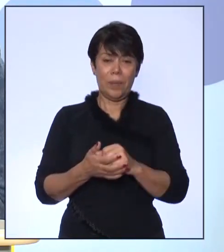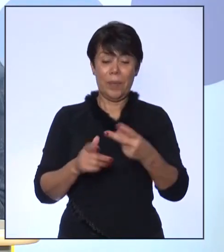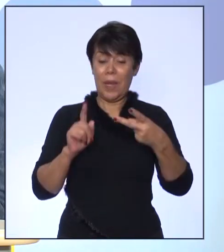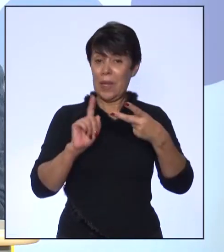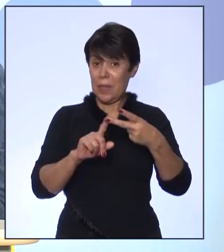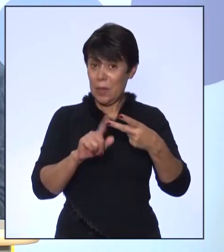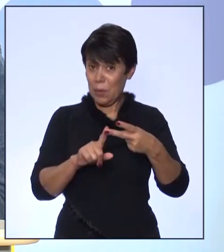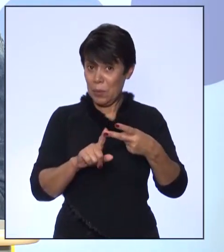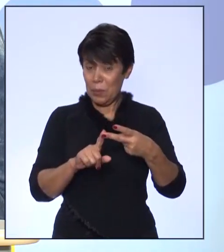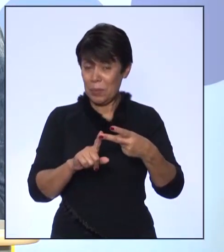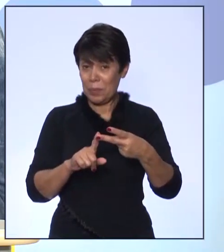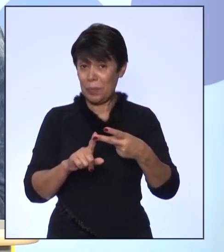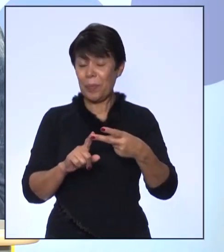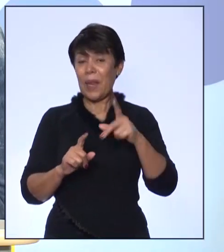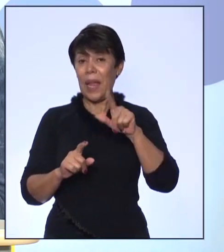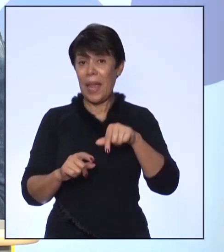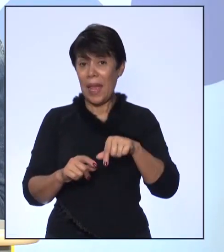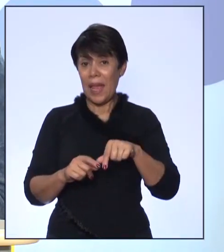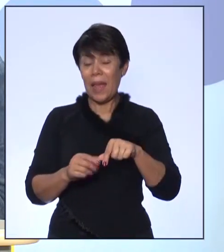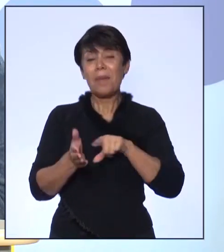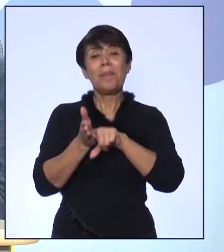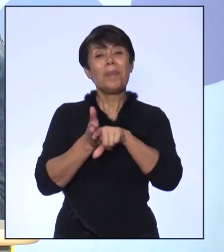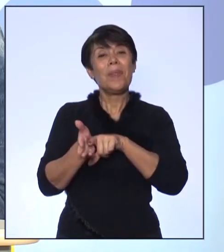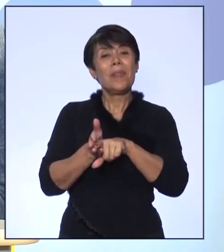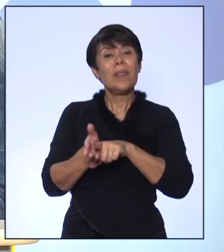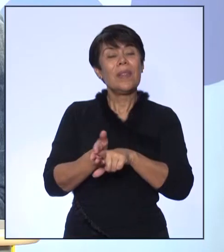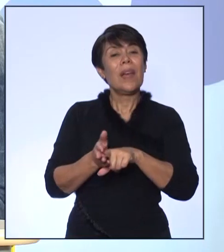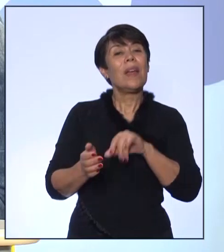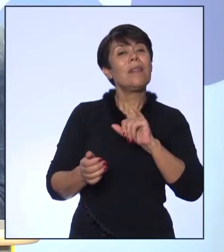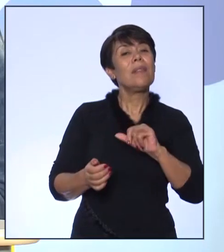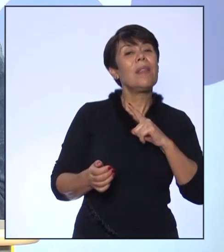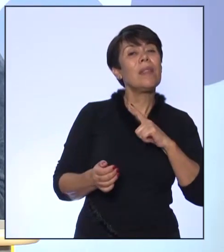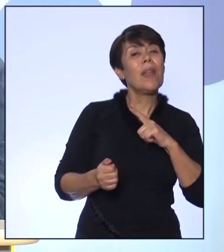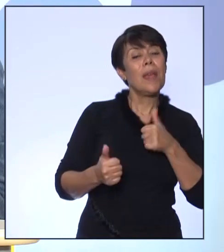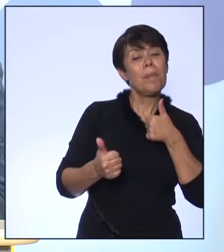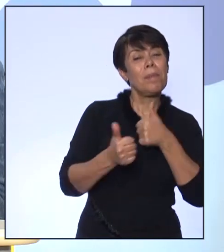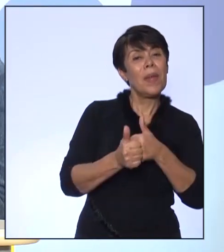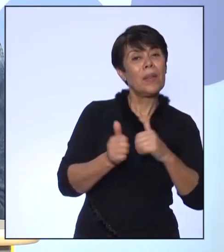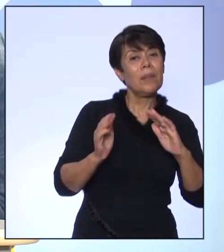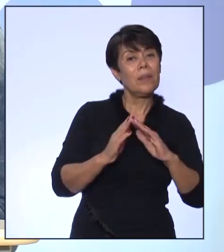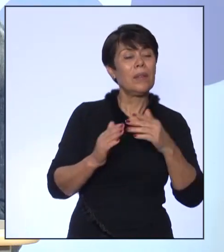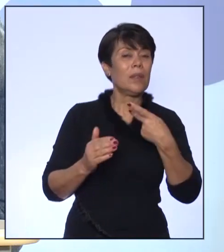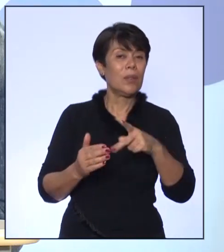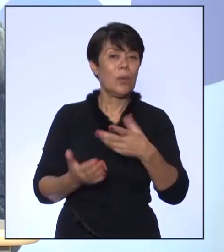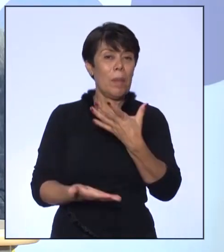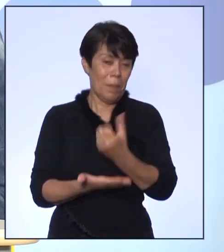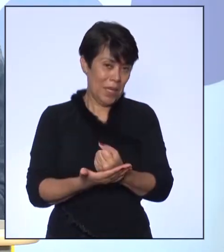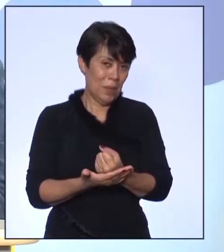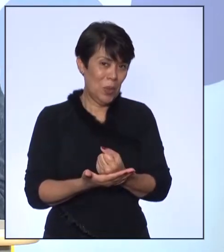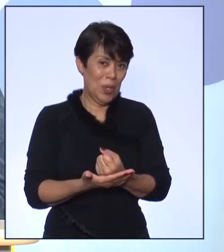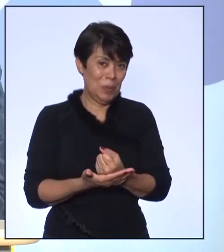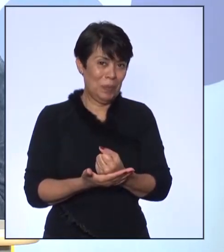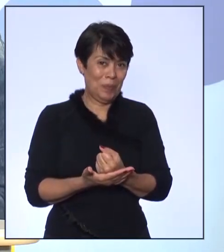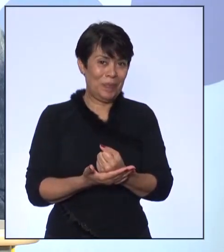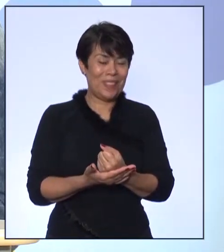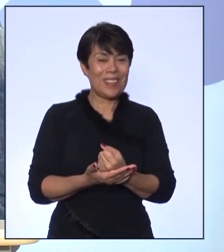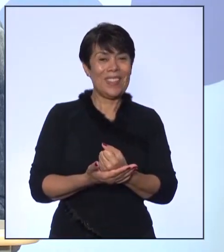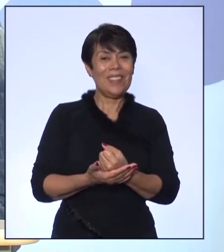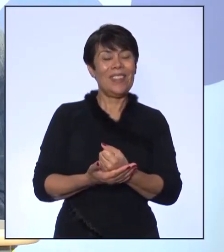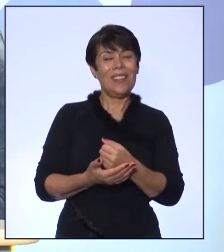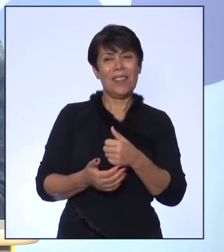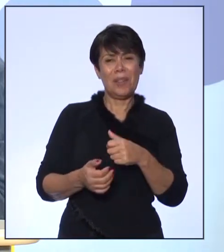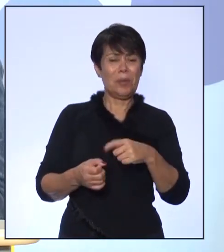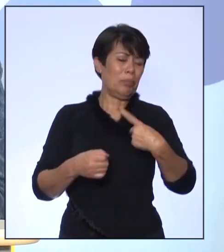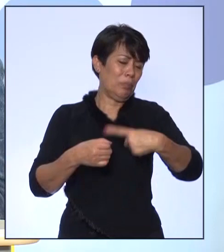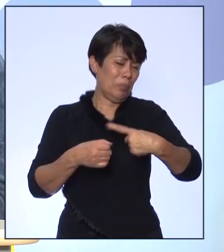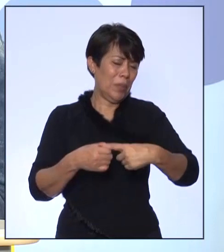segunda parte desse desafio é que você vai pesquisar que patrimônios culturais, tanto materiais quanto imateriais, existem aí no seu